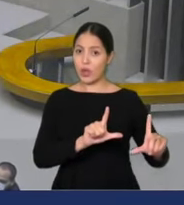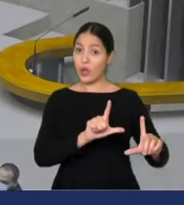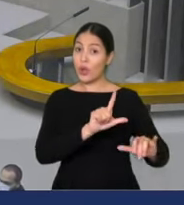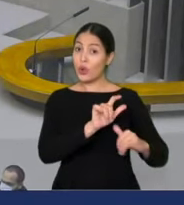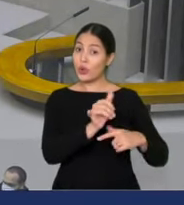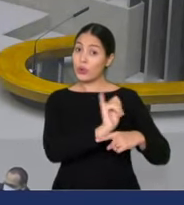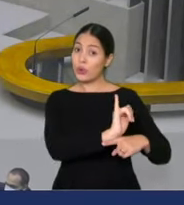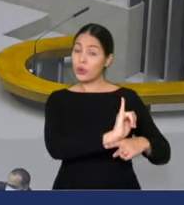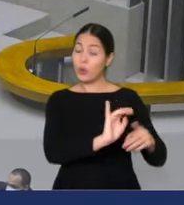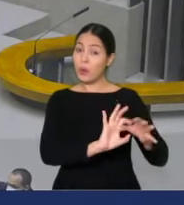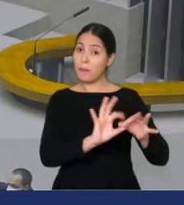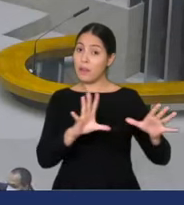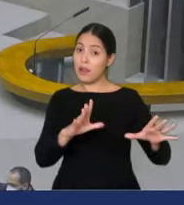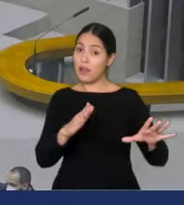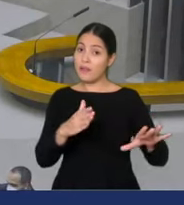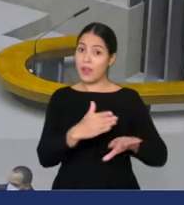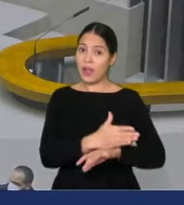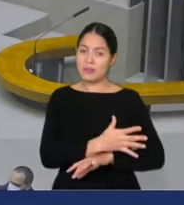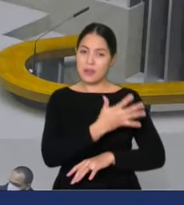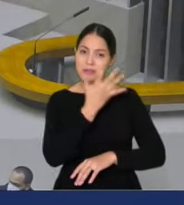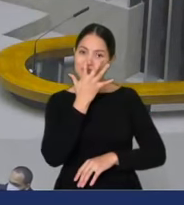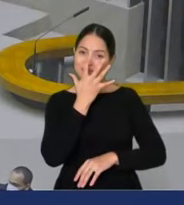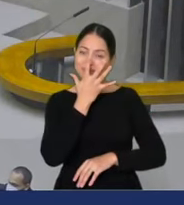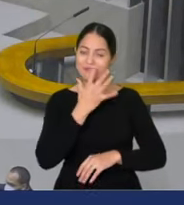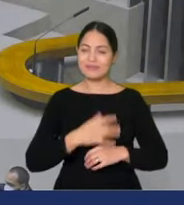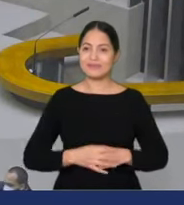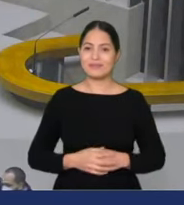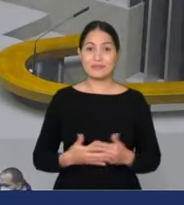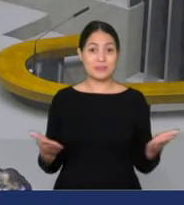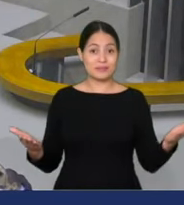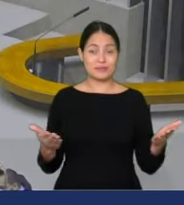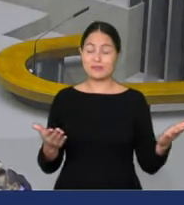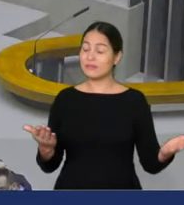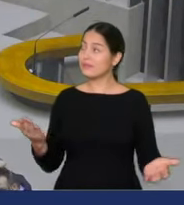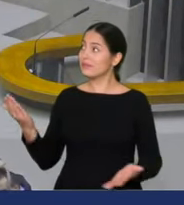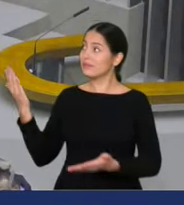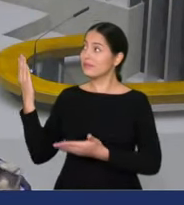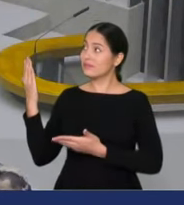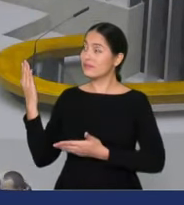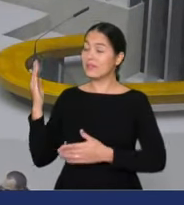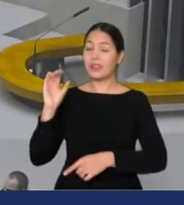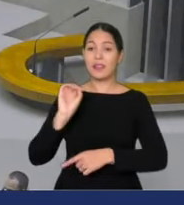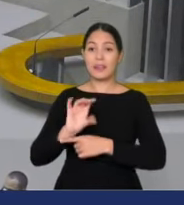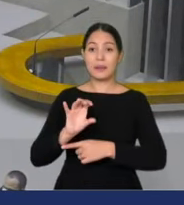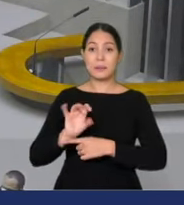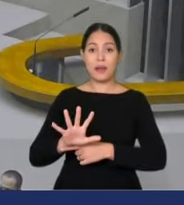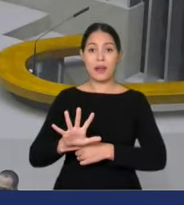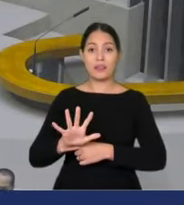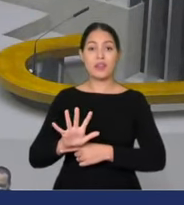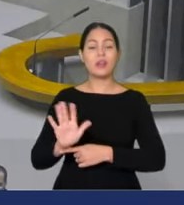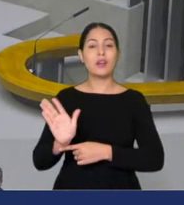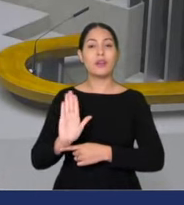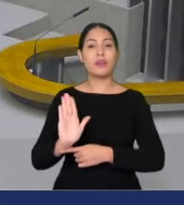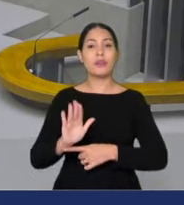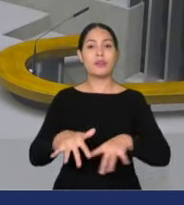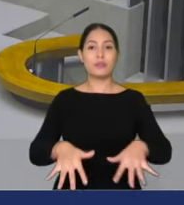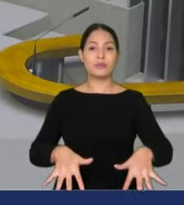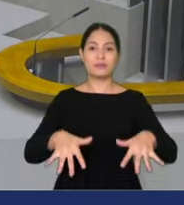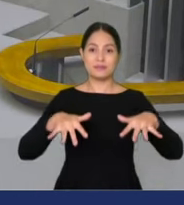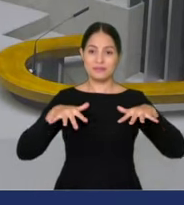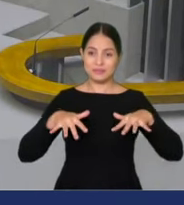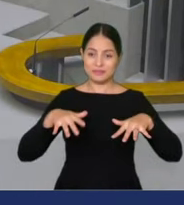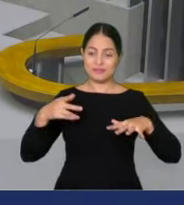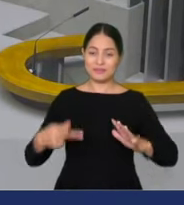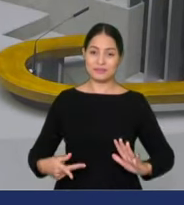YouTube, porque agora nós estamos já com a imagem e o áudio do plenário Ulisses Guimarães.